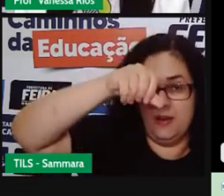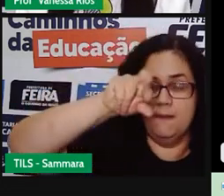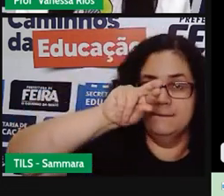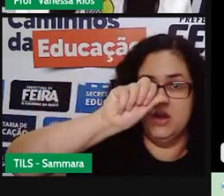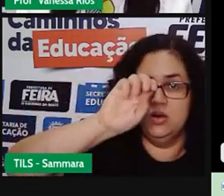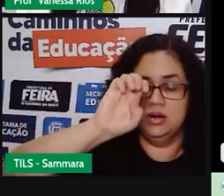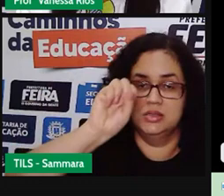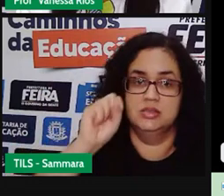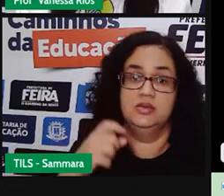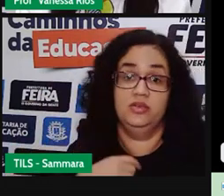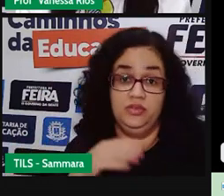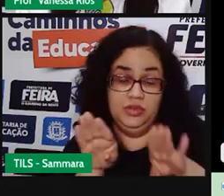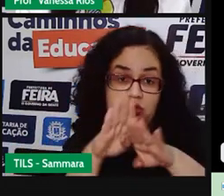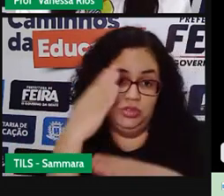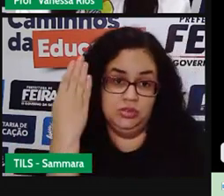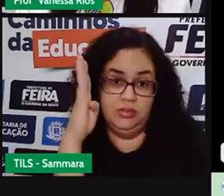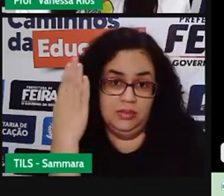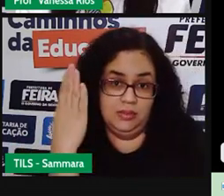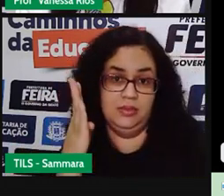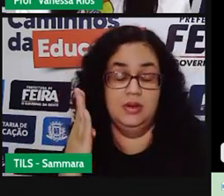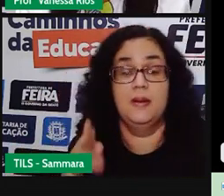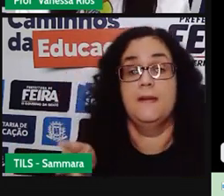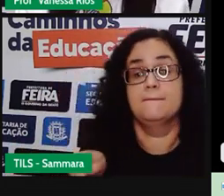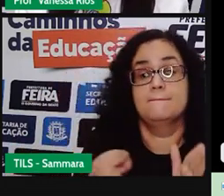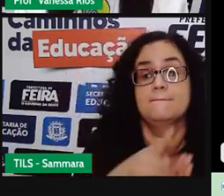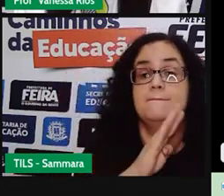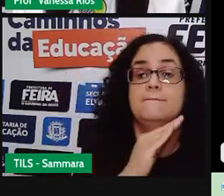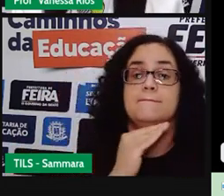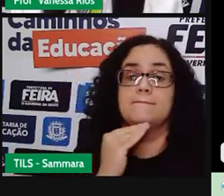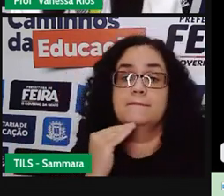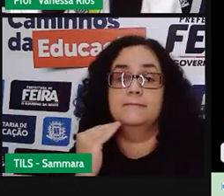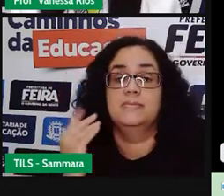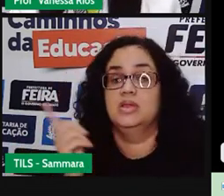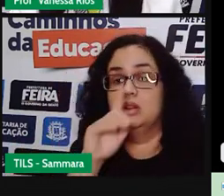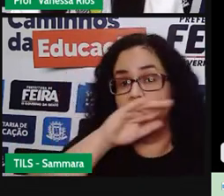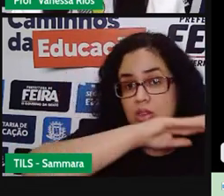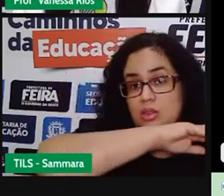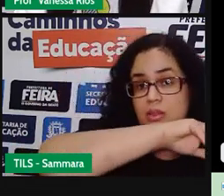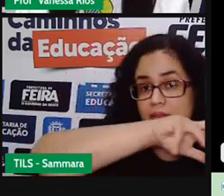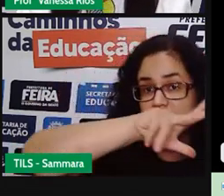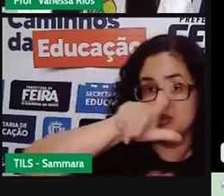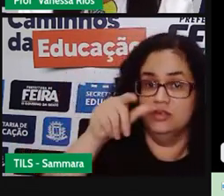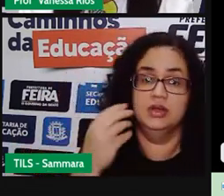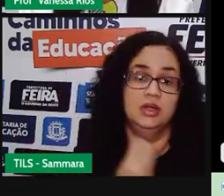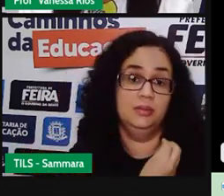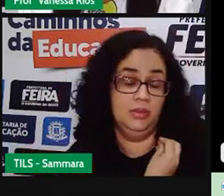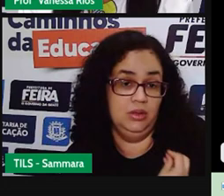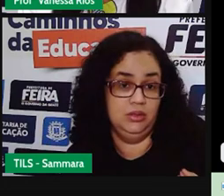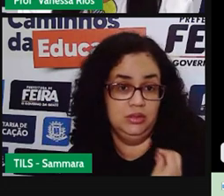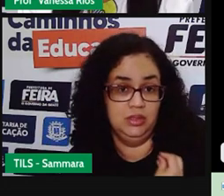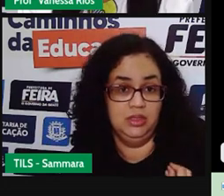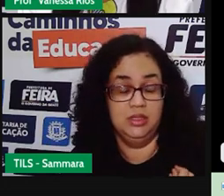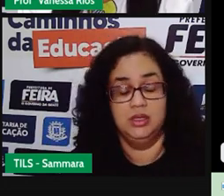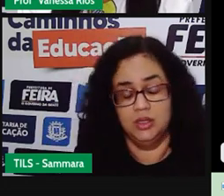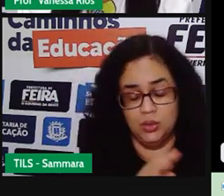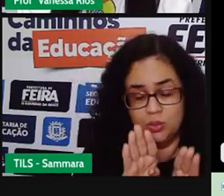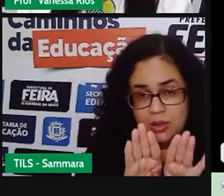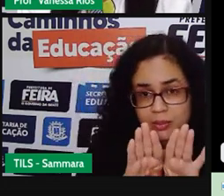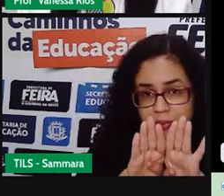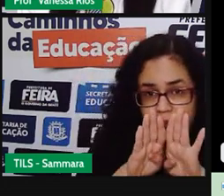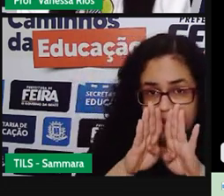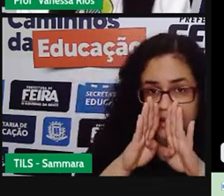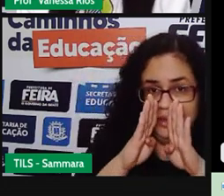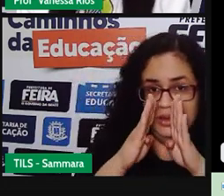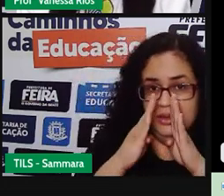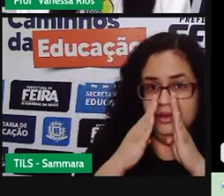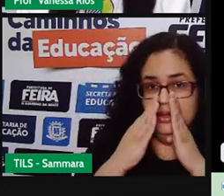mundo mais viva que uma porta. Eu abro devagarinho para passar o menininho. Eu abro